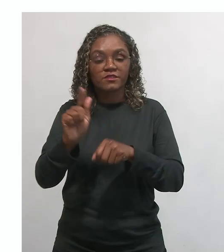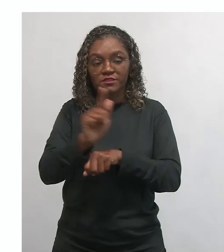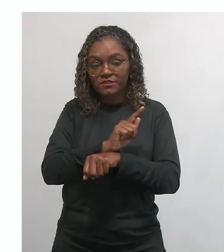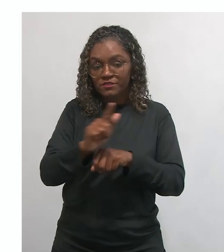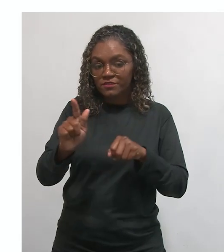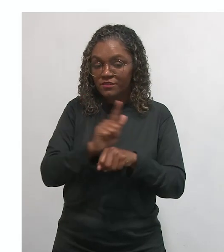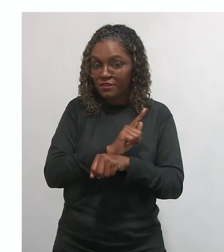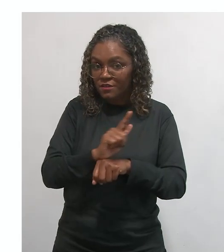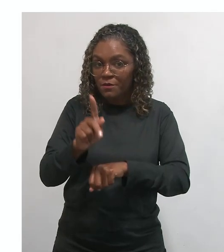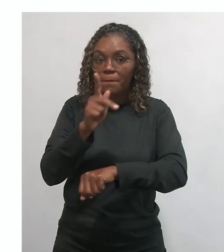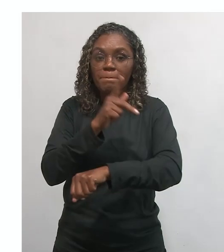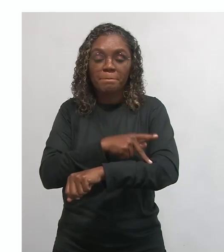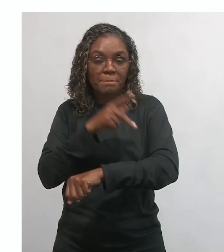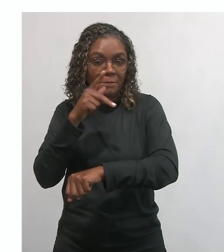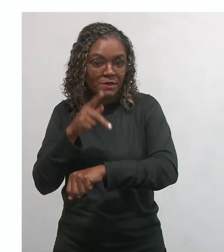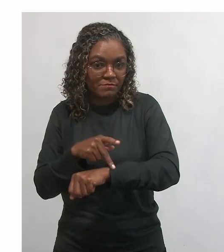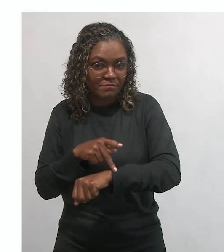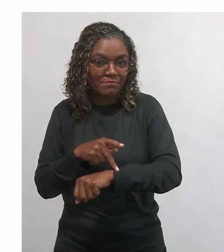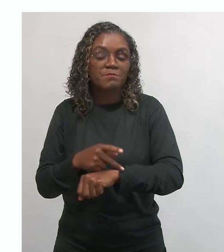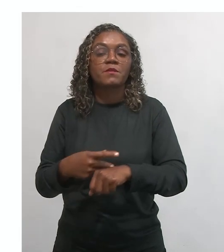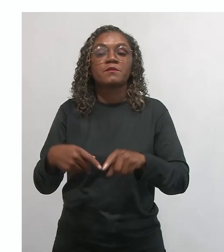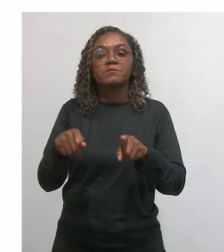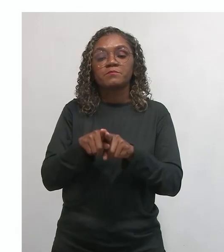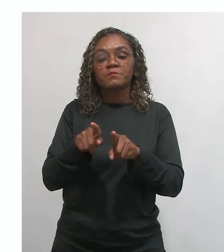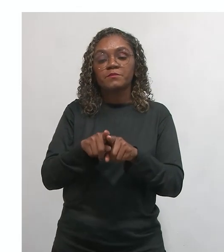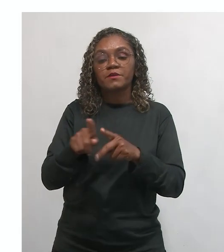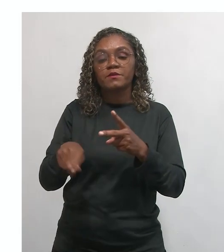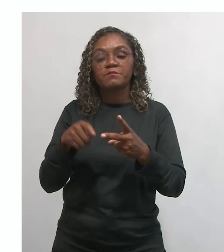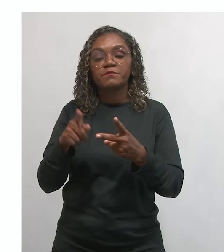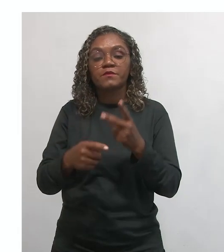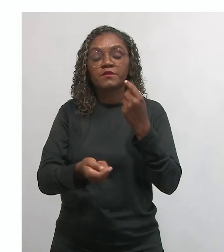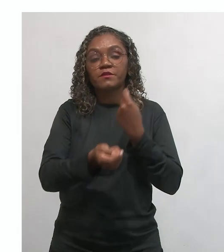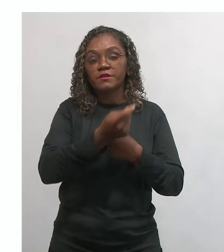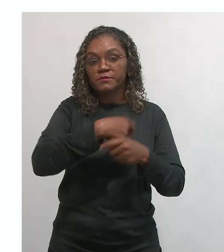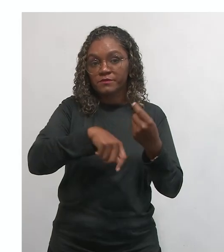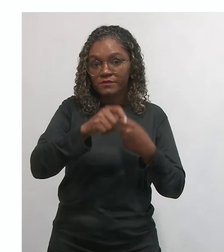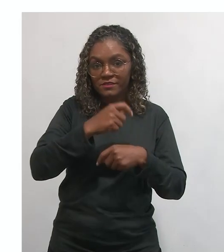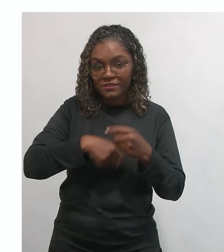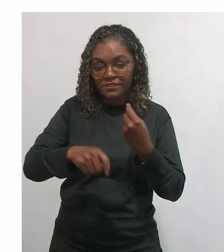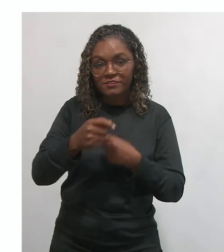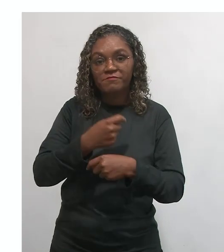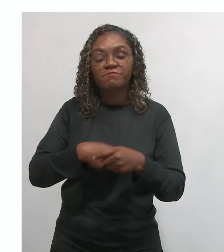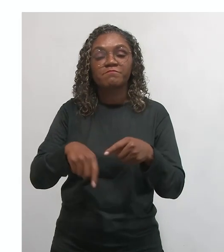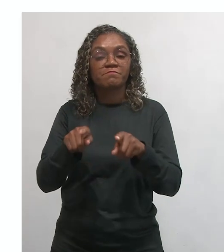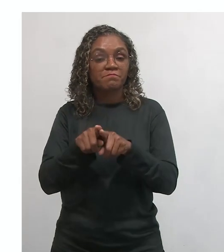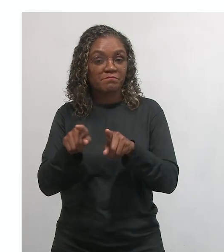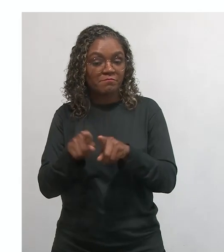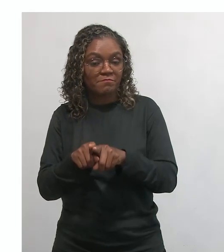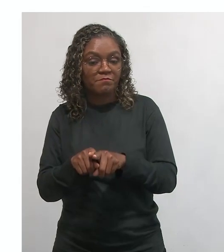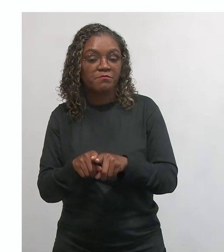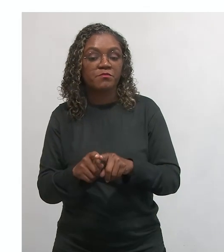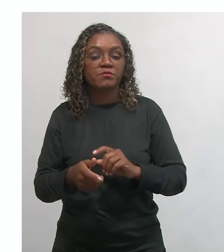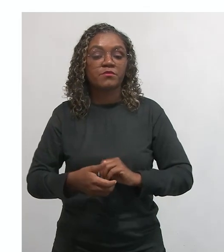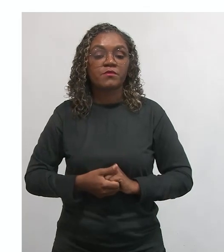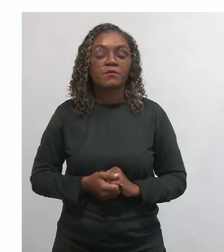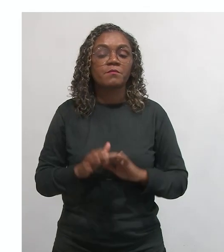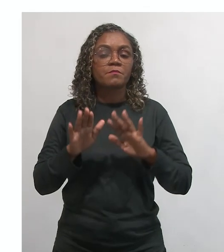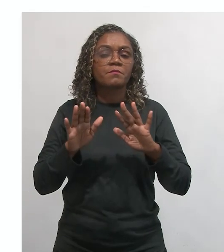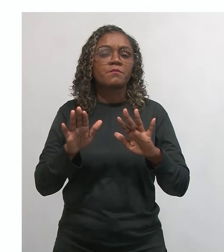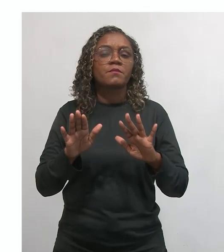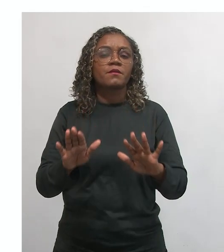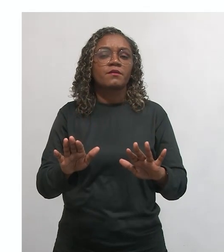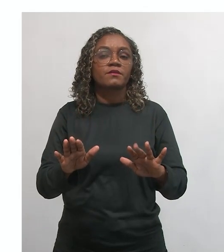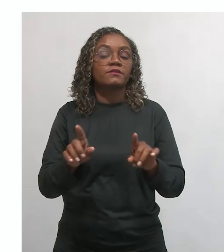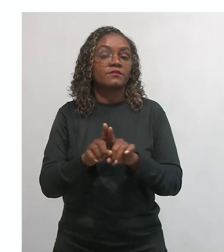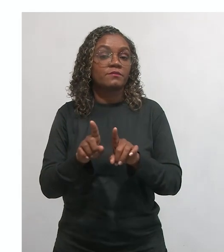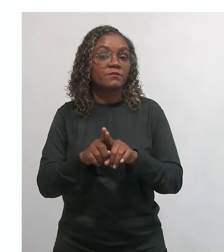sua atribuição, fazer uma gestão pedagógica, uma gestão administrativa